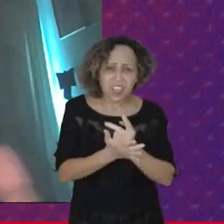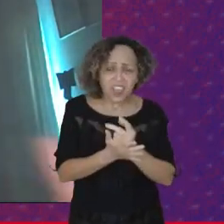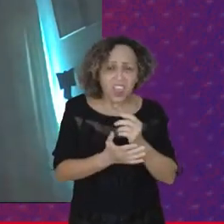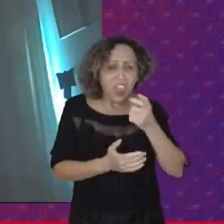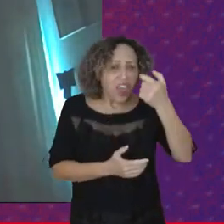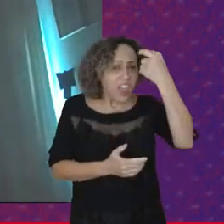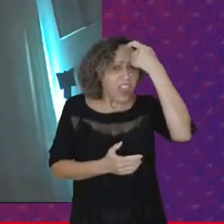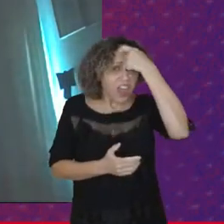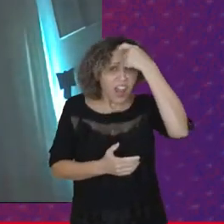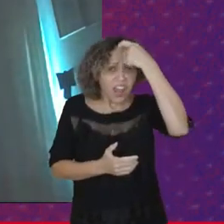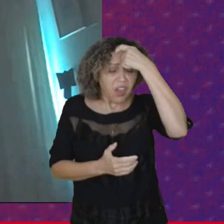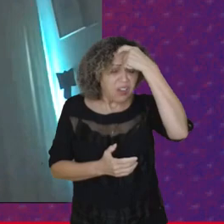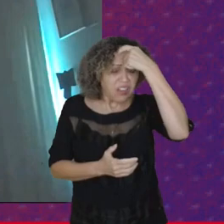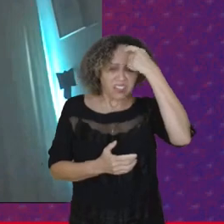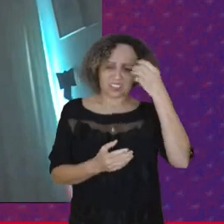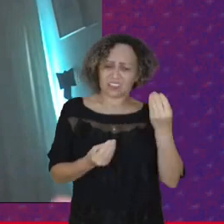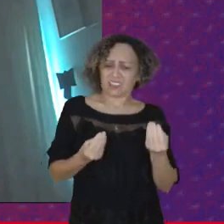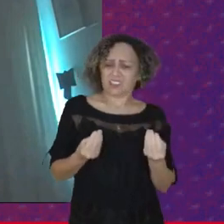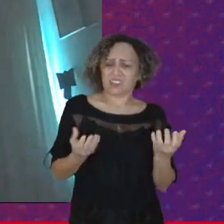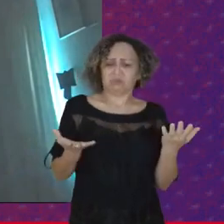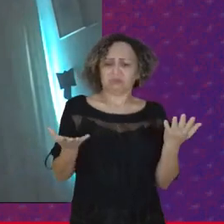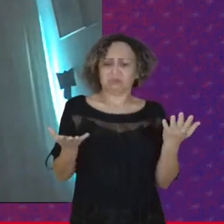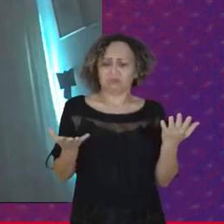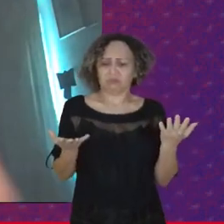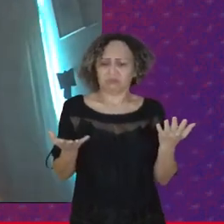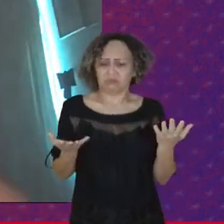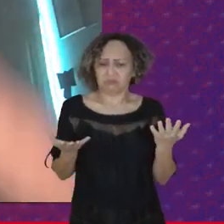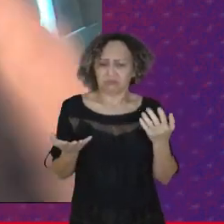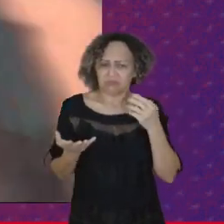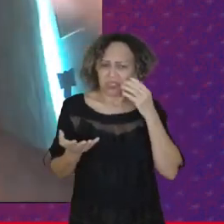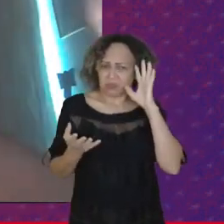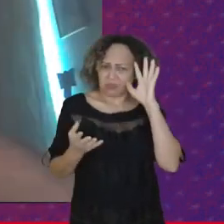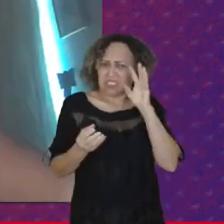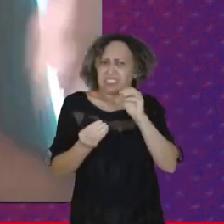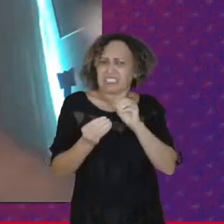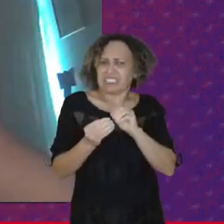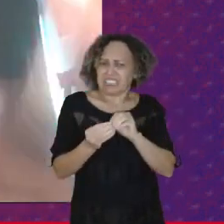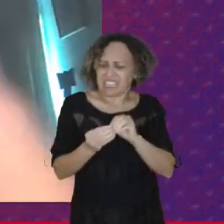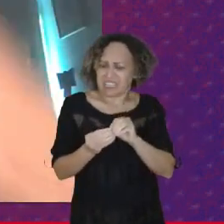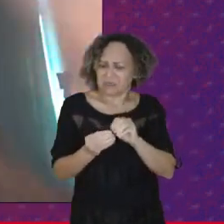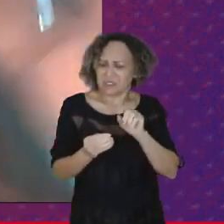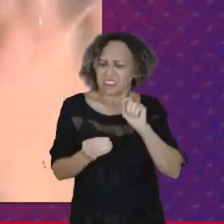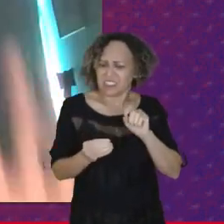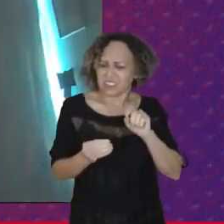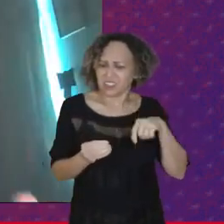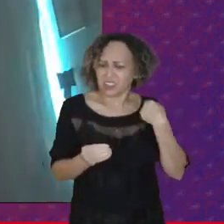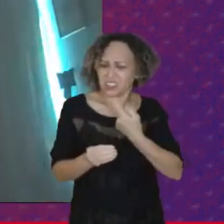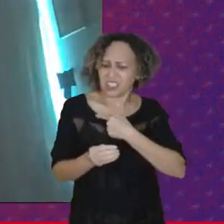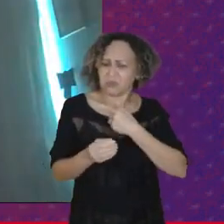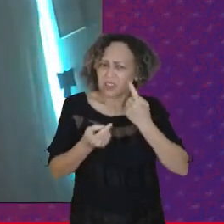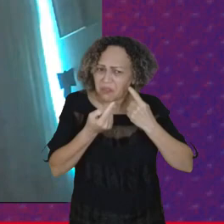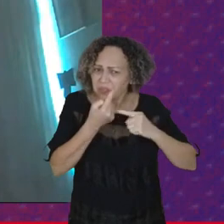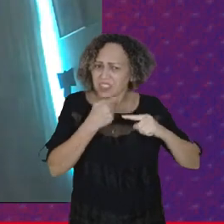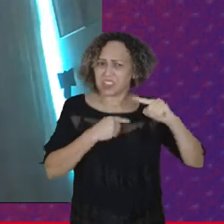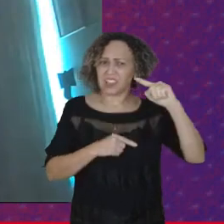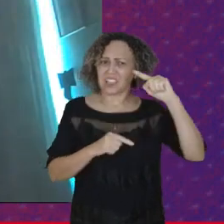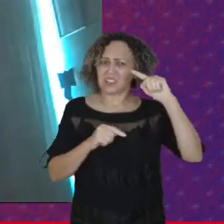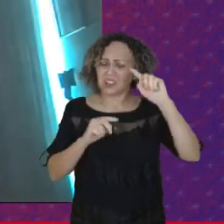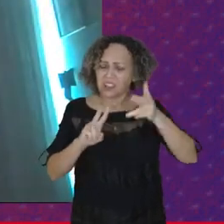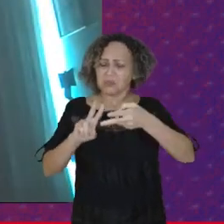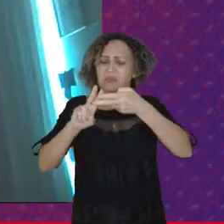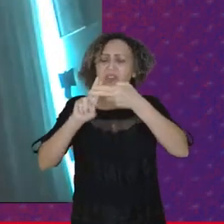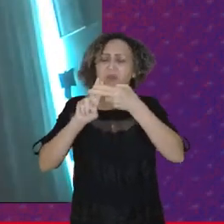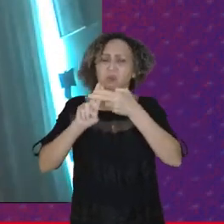lógica não considera, e ainda que avançamos muito, que temos um sistema